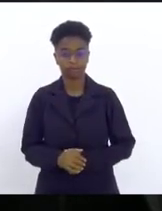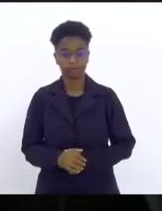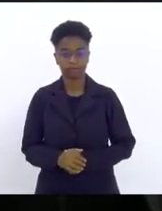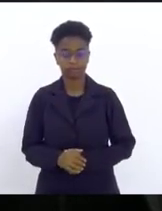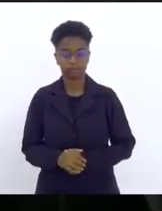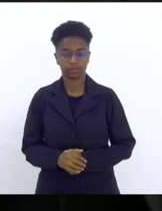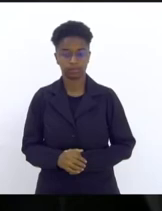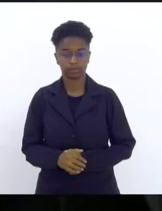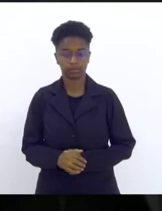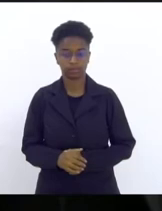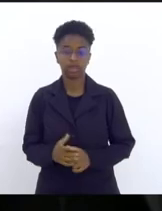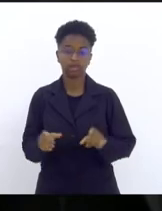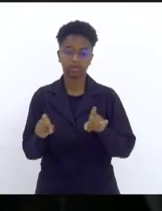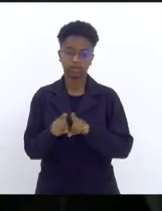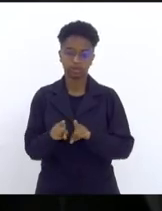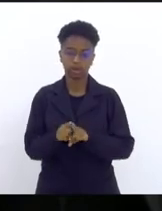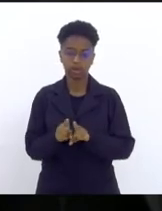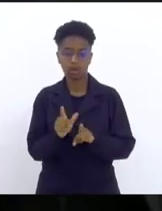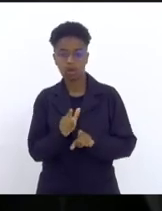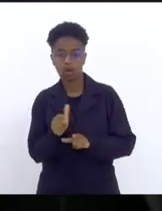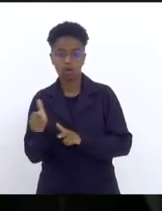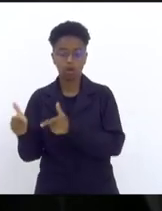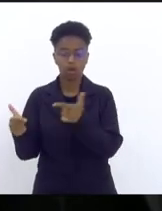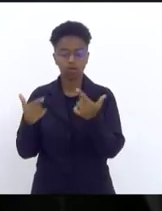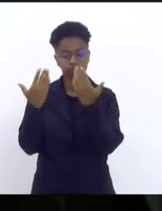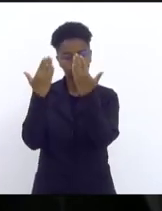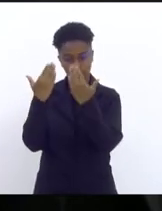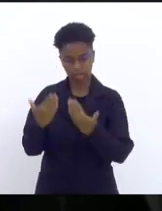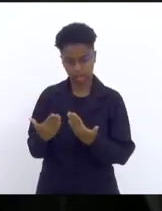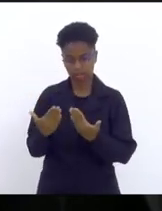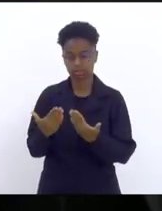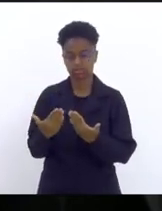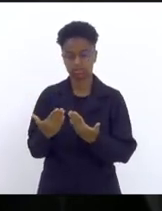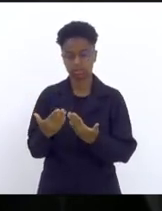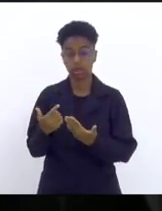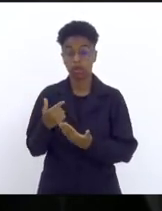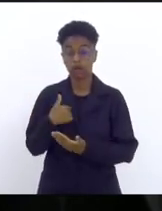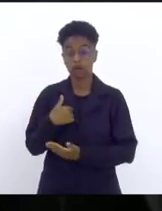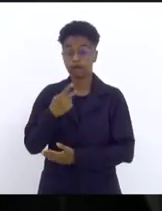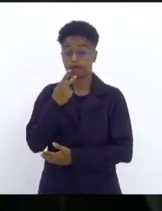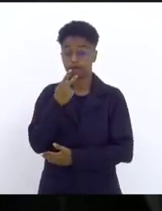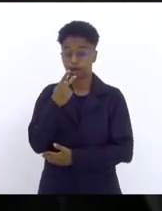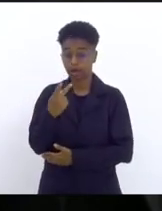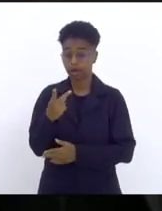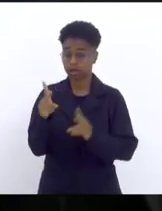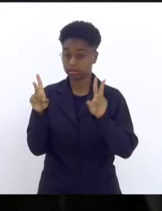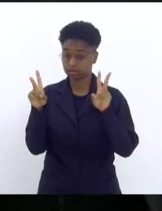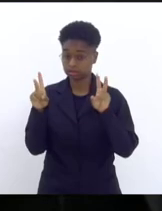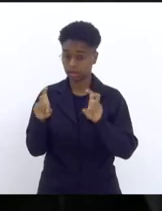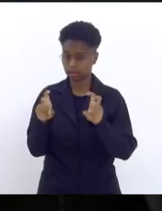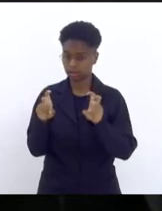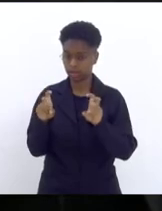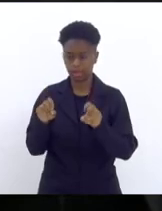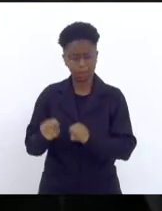muitas outras análises sobre a impossibilidade